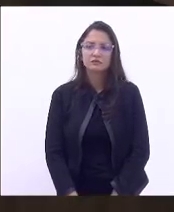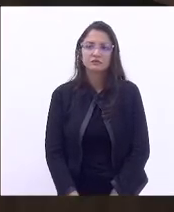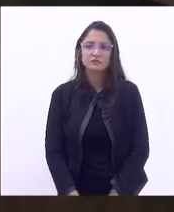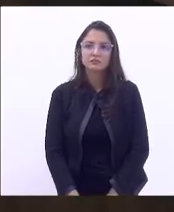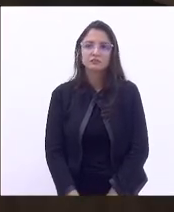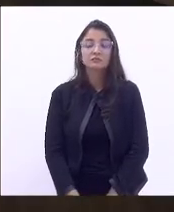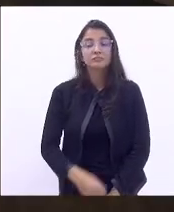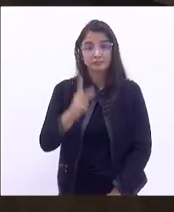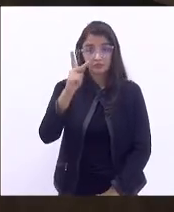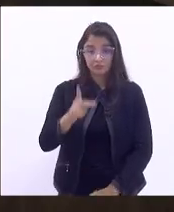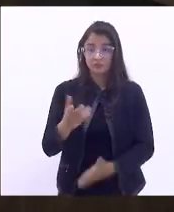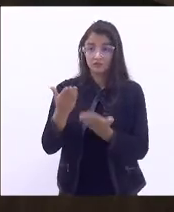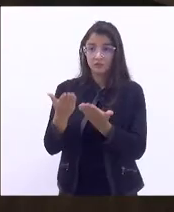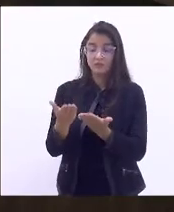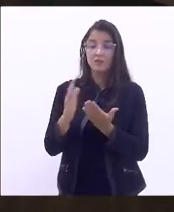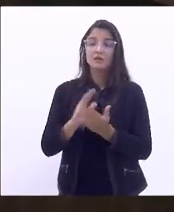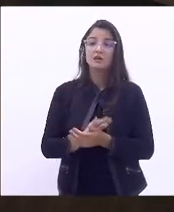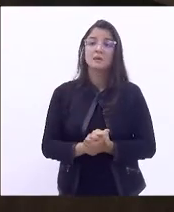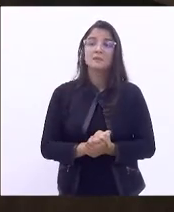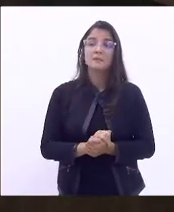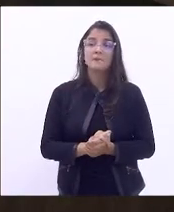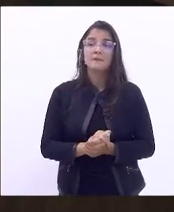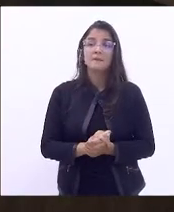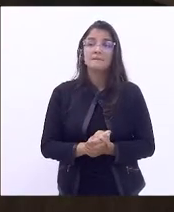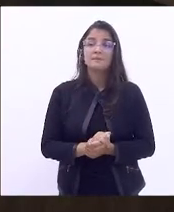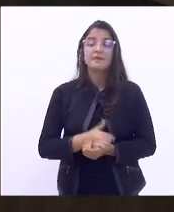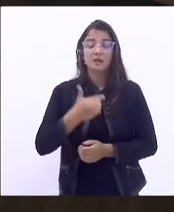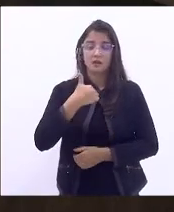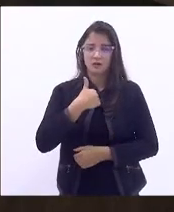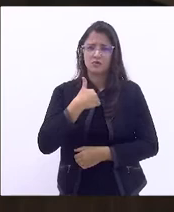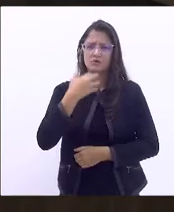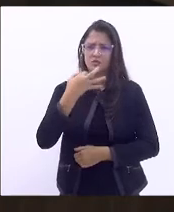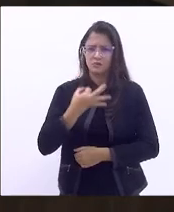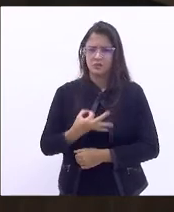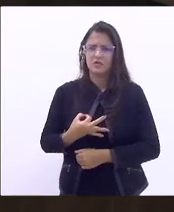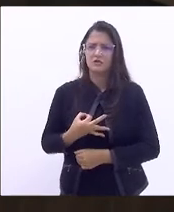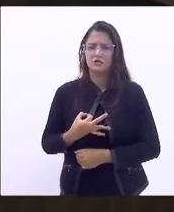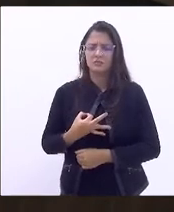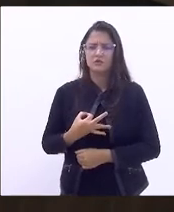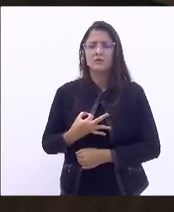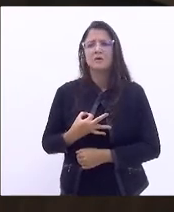Senhor presidente, na certeza que